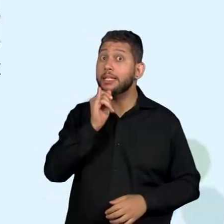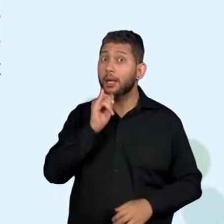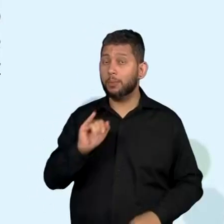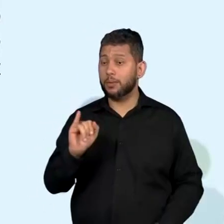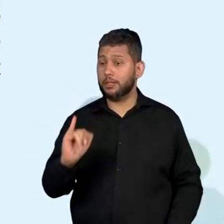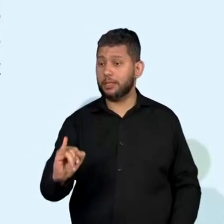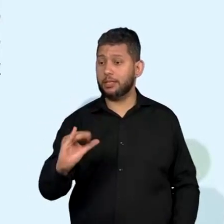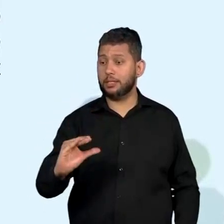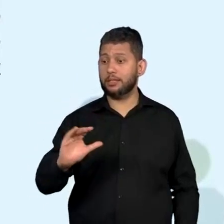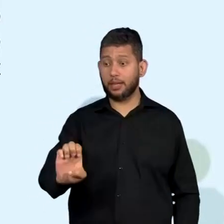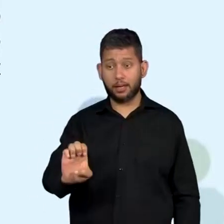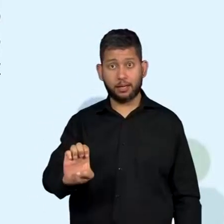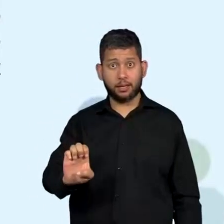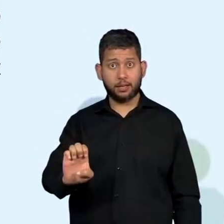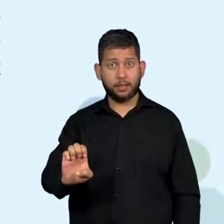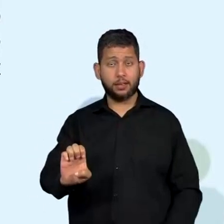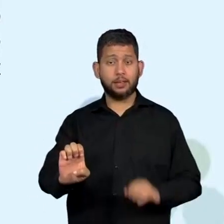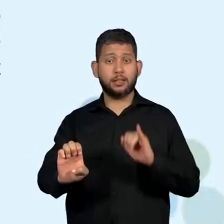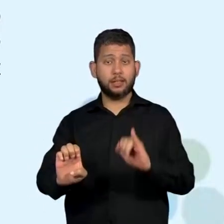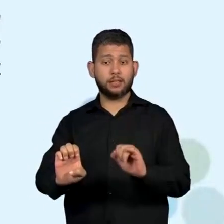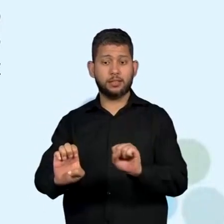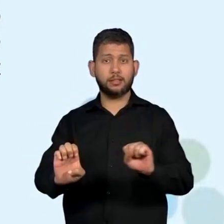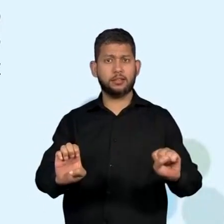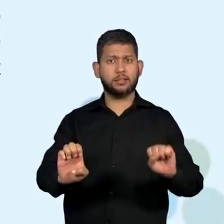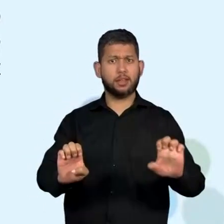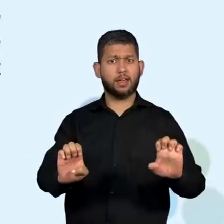ICE e ou IC,